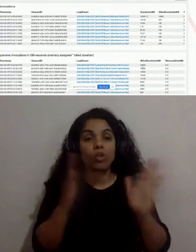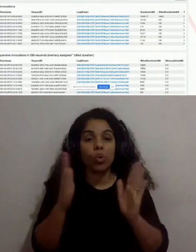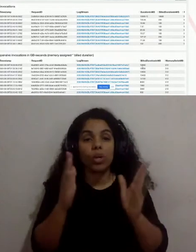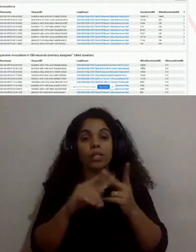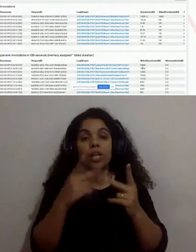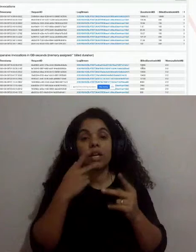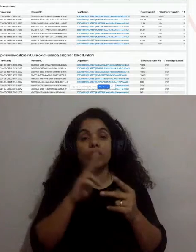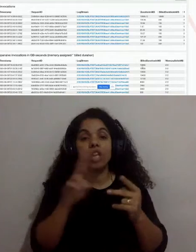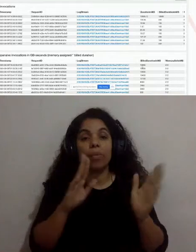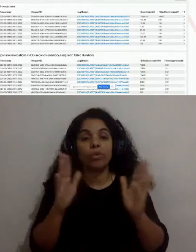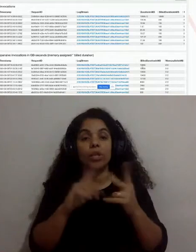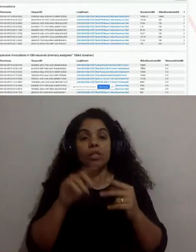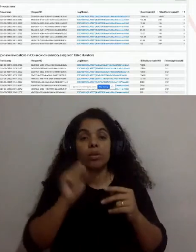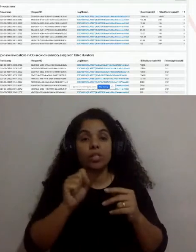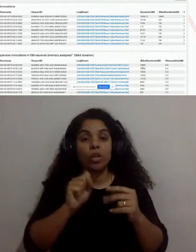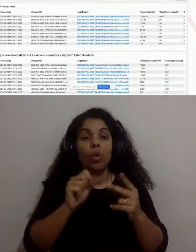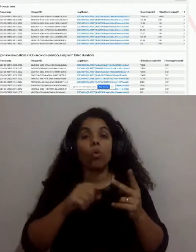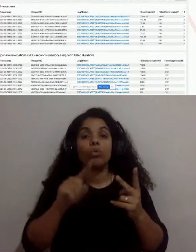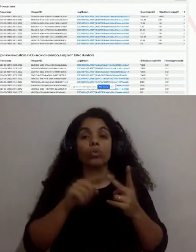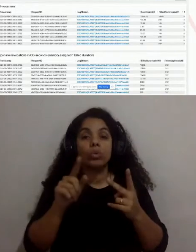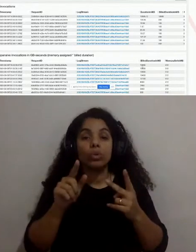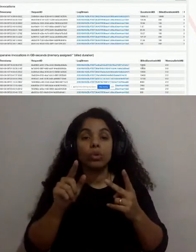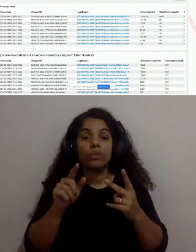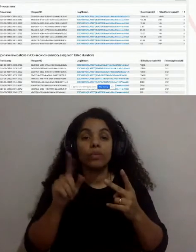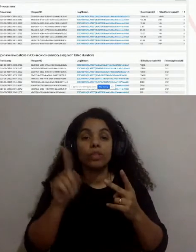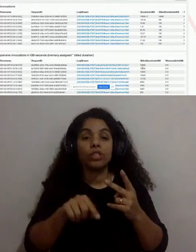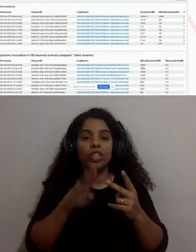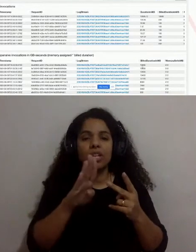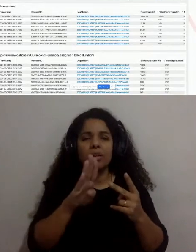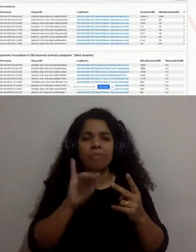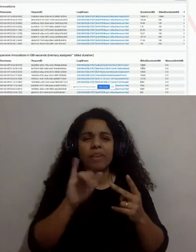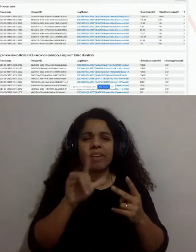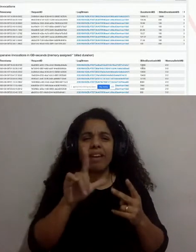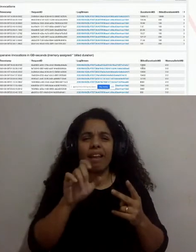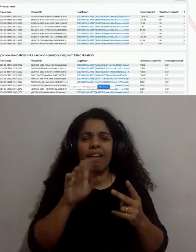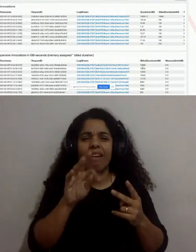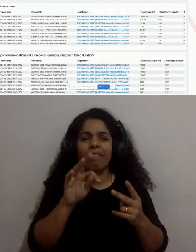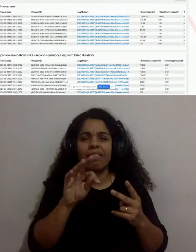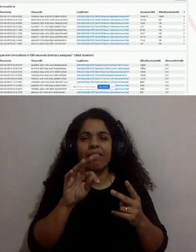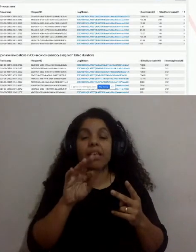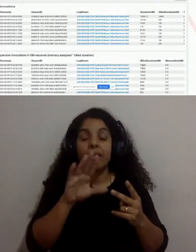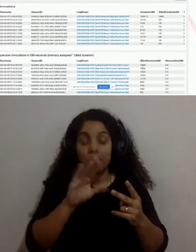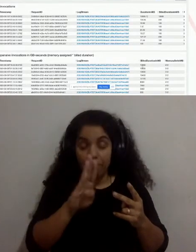eles chamam duração em segundo de bilheteria, o tempo que vai ser cobrado,